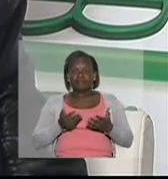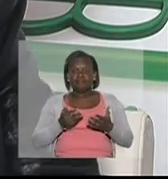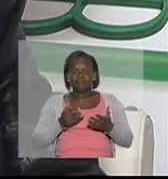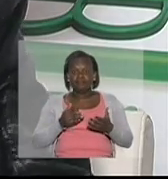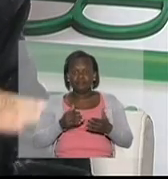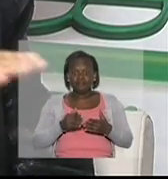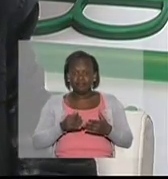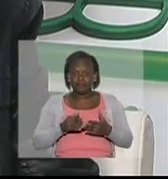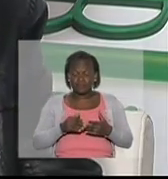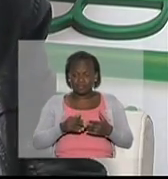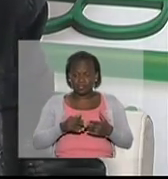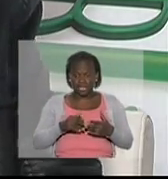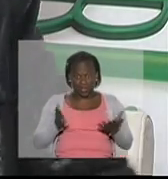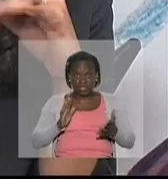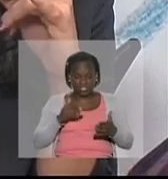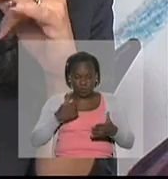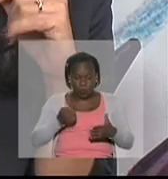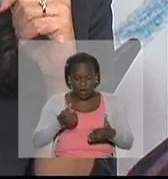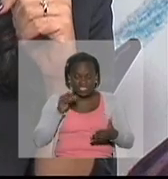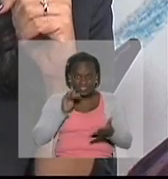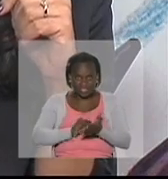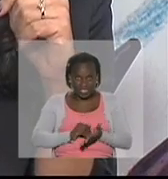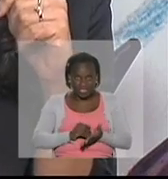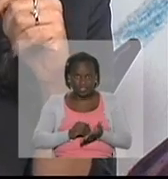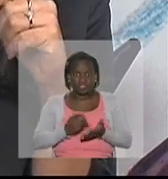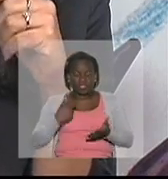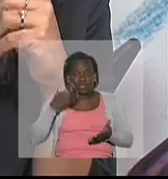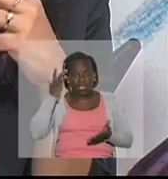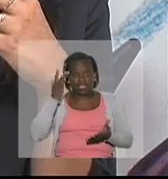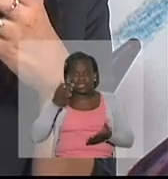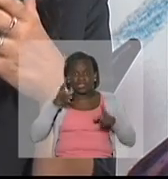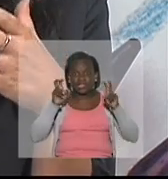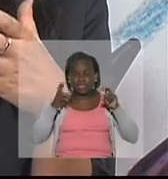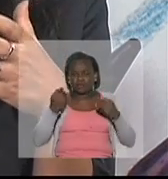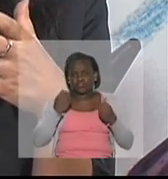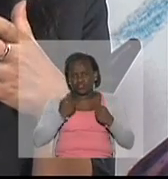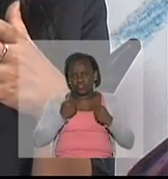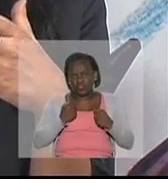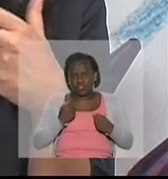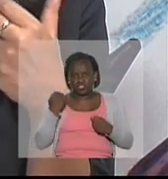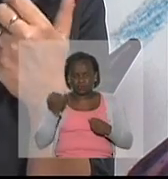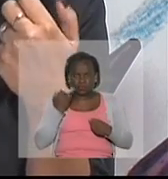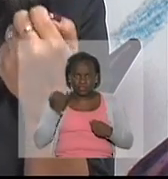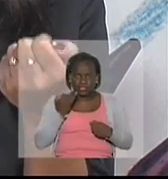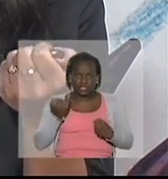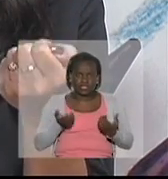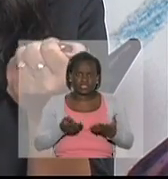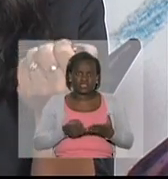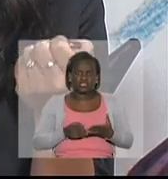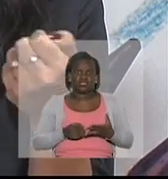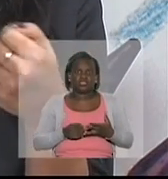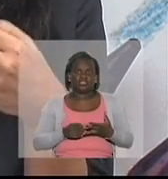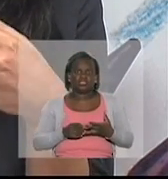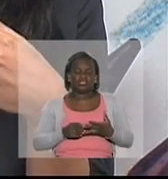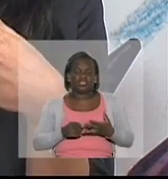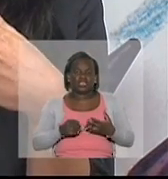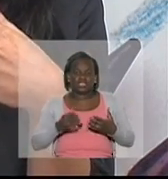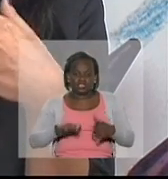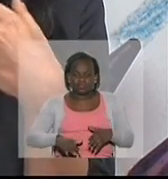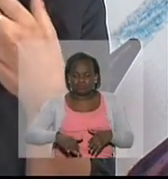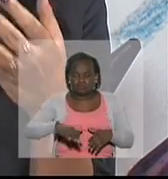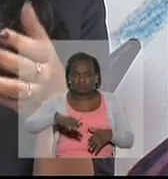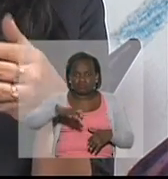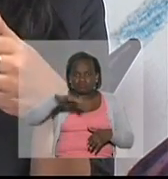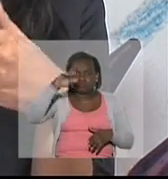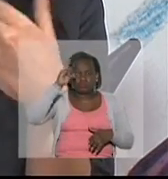de E futilidade. é que a gente está chegando no finalzinho do programa e eu acho esse tema tão forte, Denso, tão importante, né? A